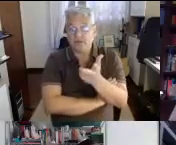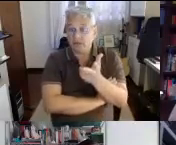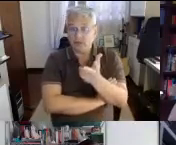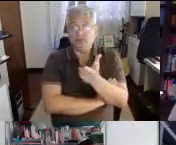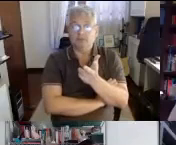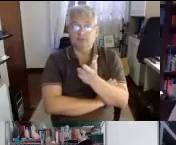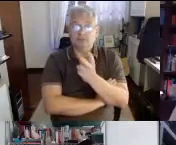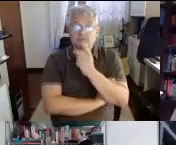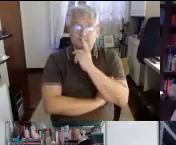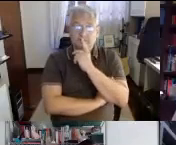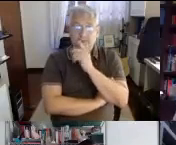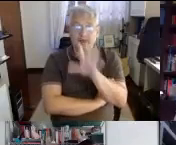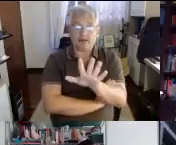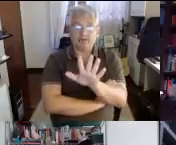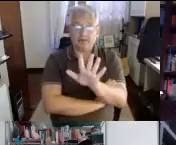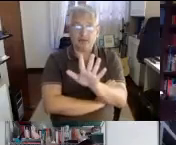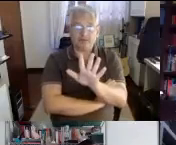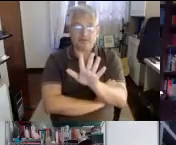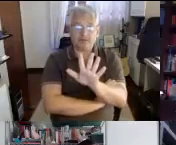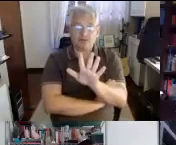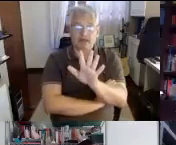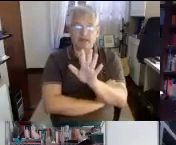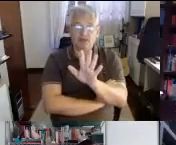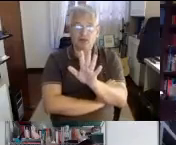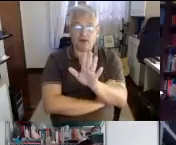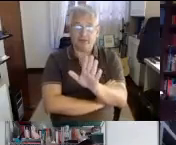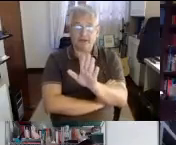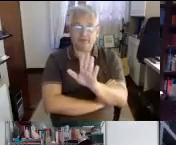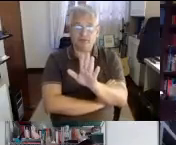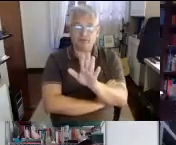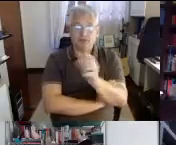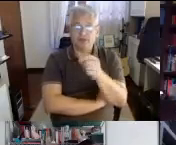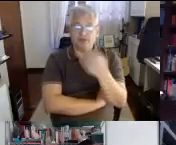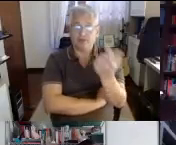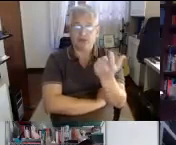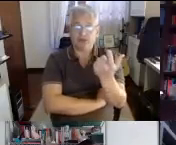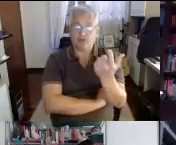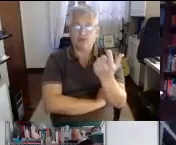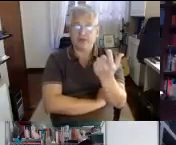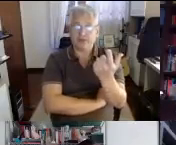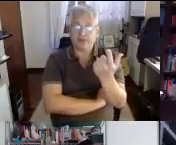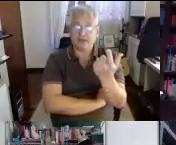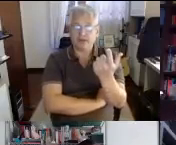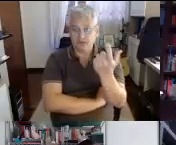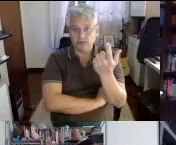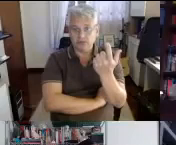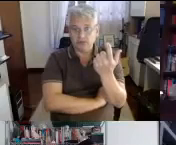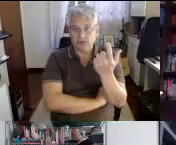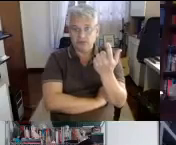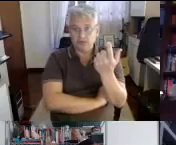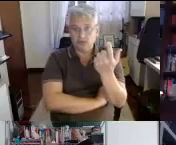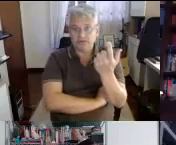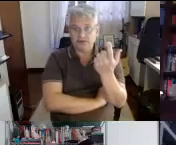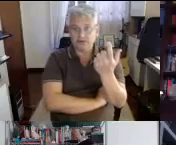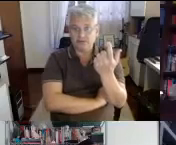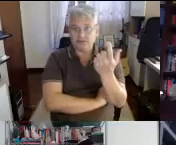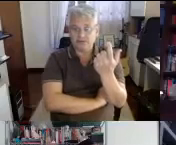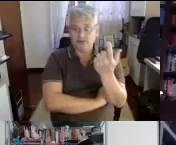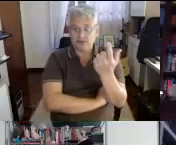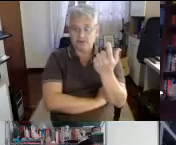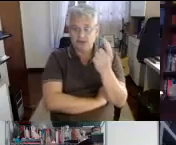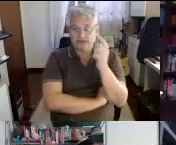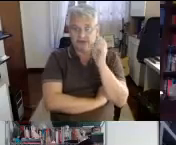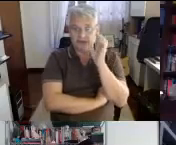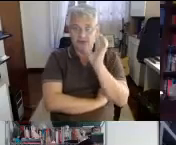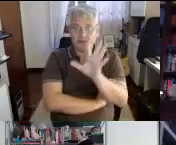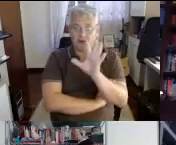pico. Você mede pressão média ou a parte flutuante e bota algum incremento do coeficiente de pico e